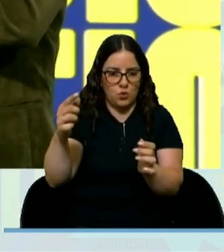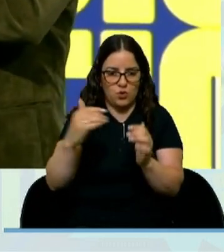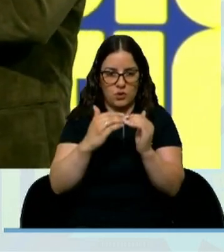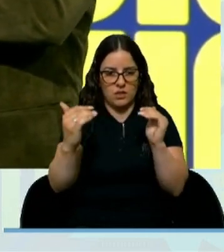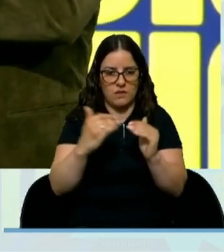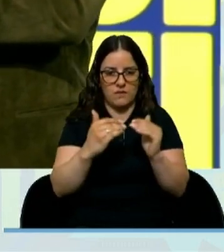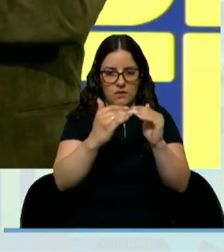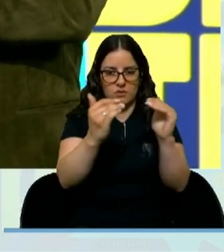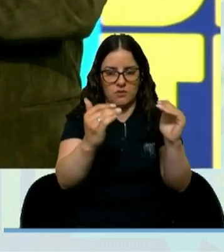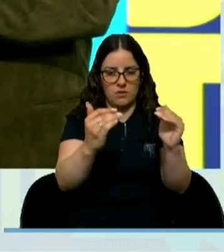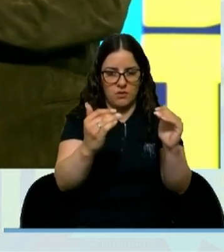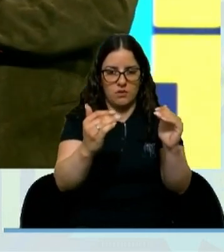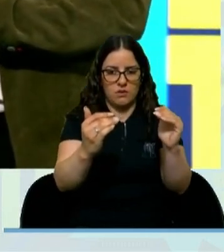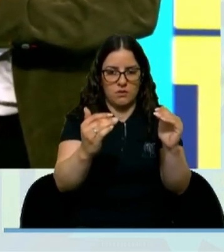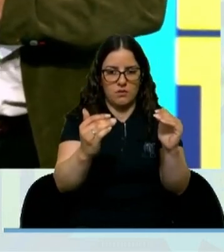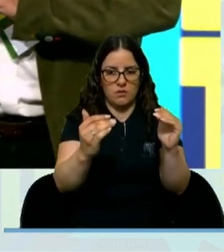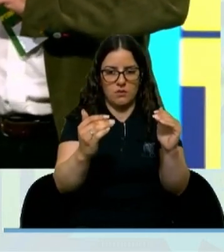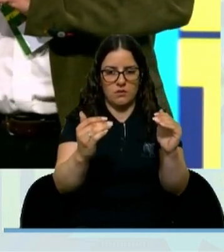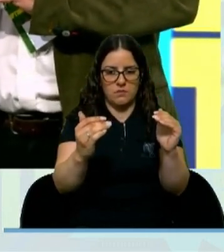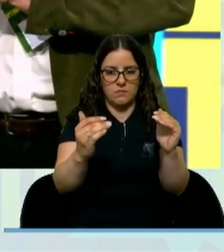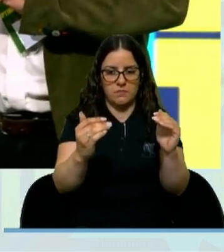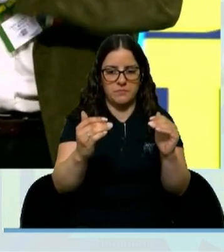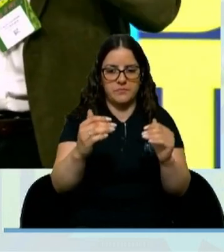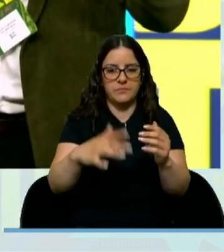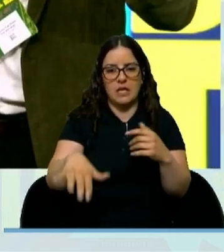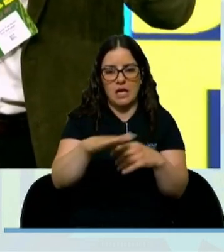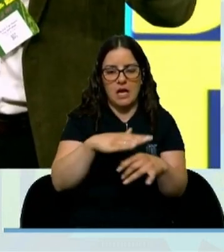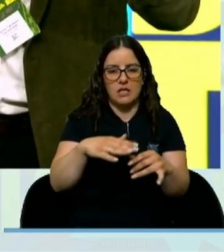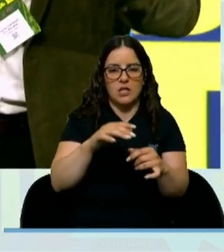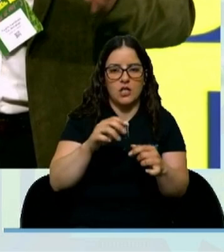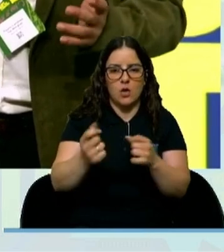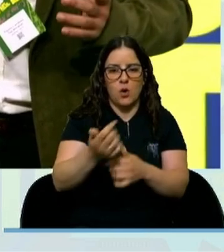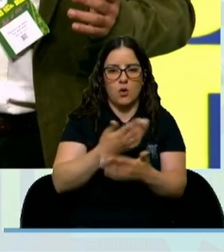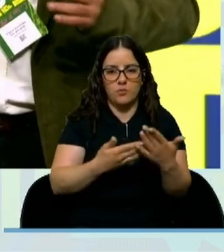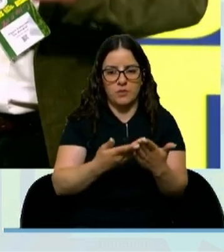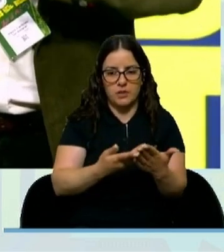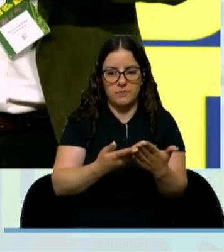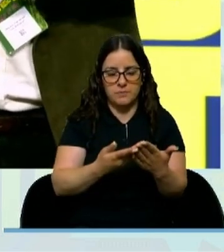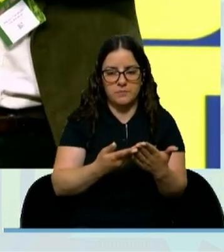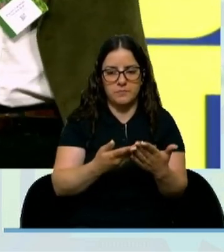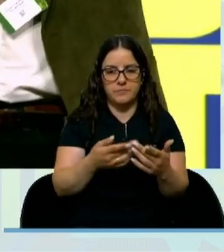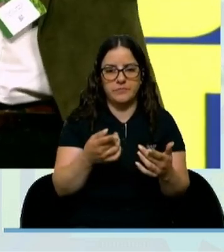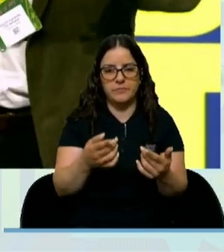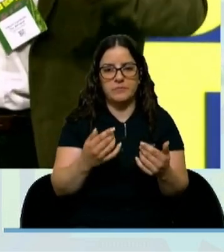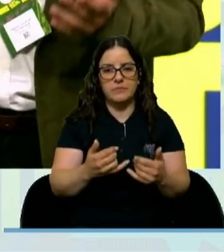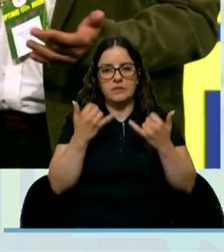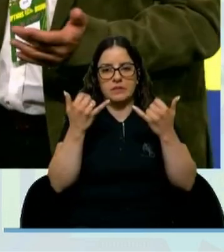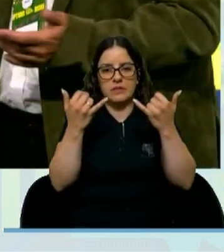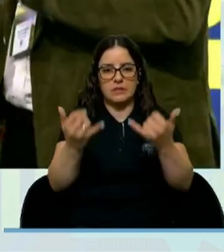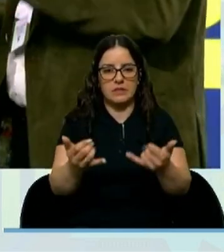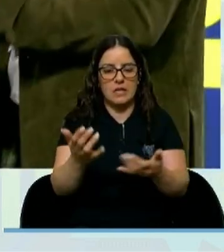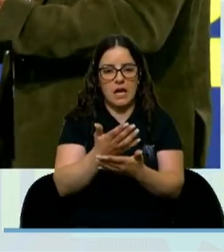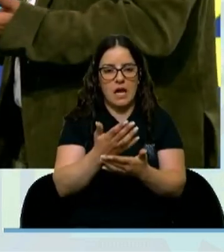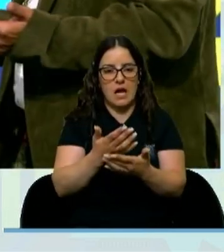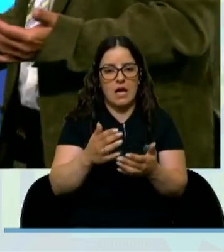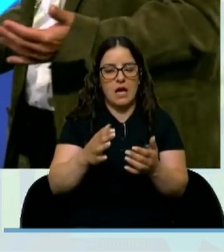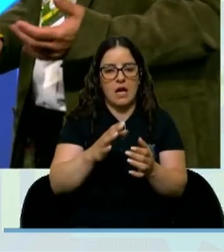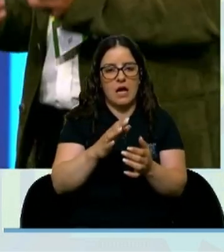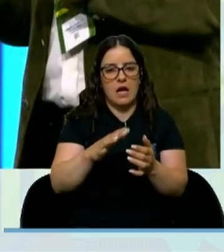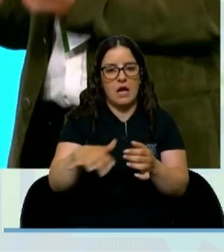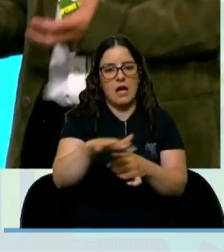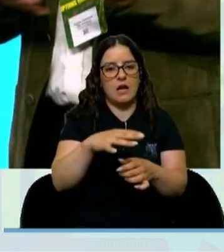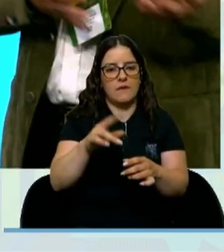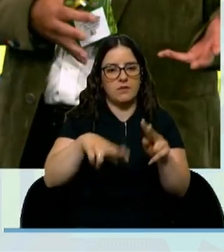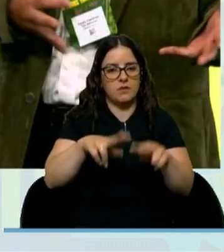níveis e setores da economia. E, portanto, a seguir ao setor financeiro,